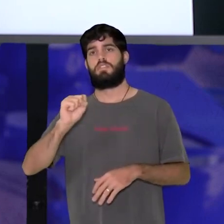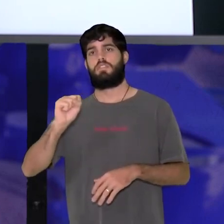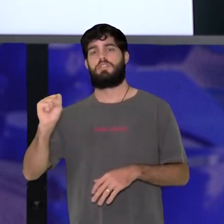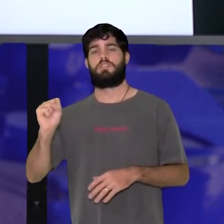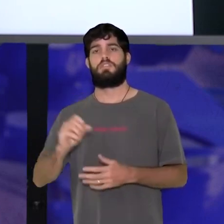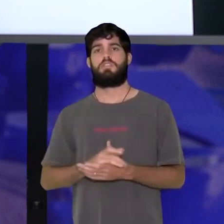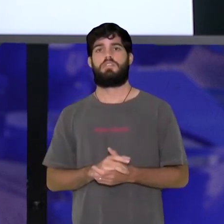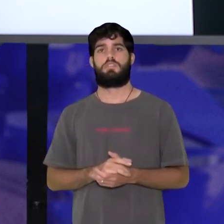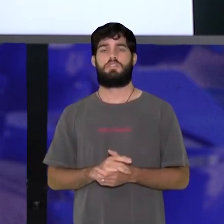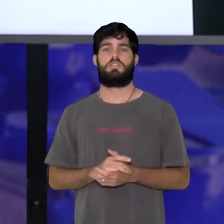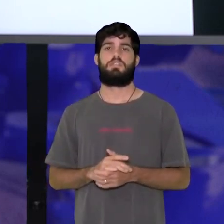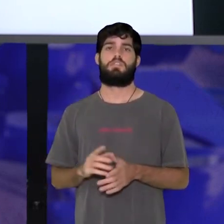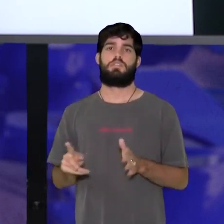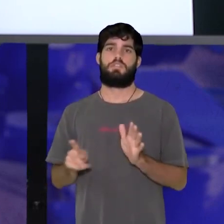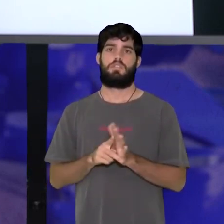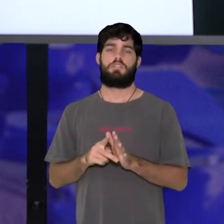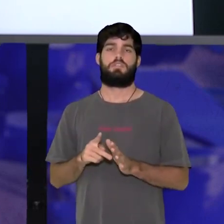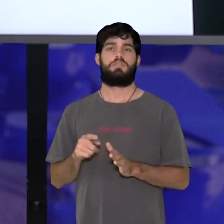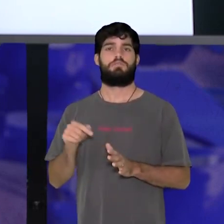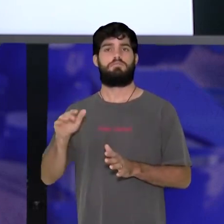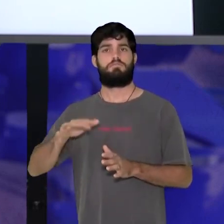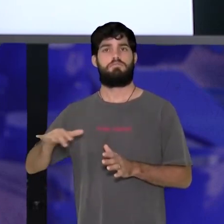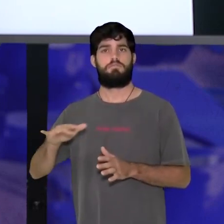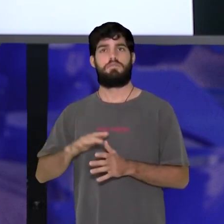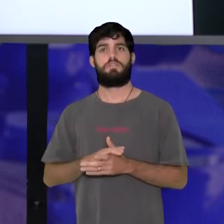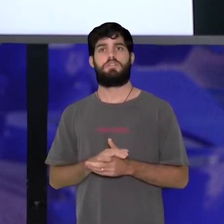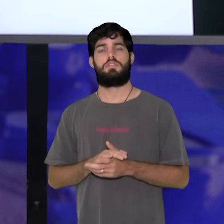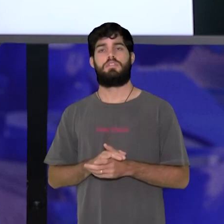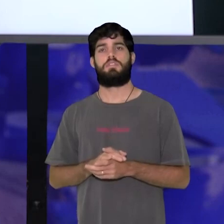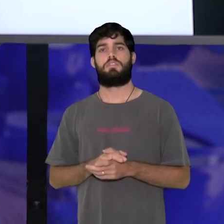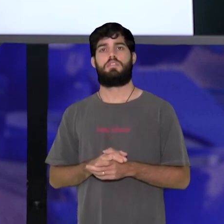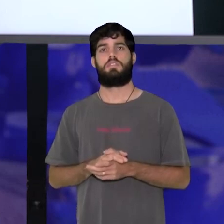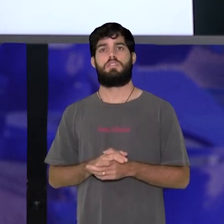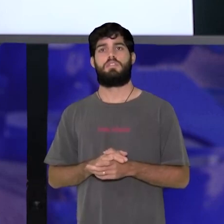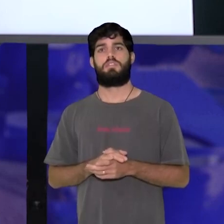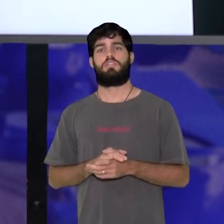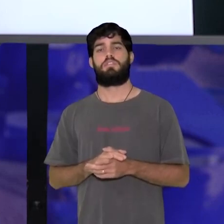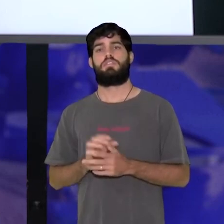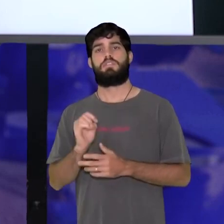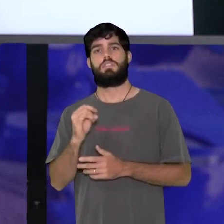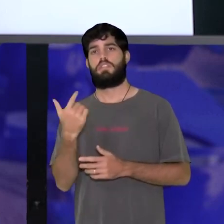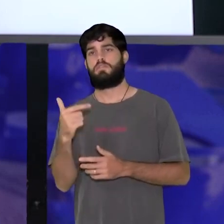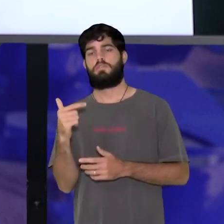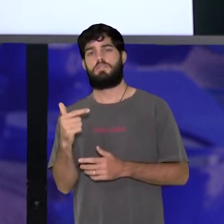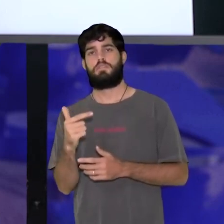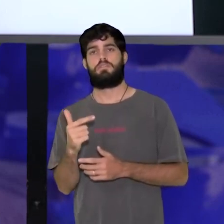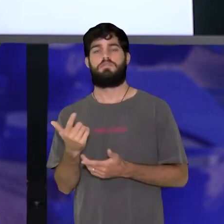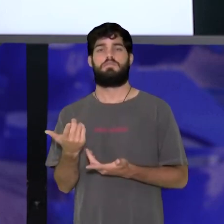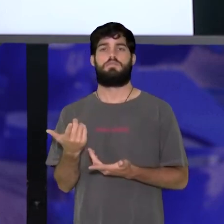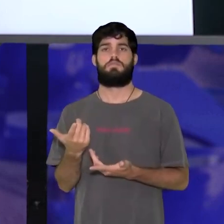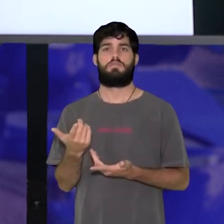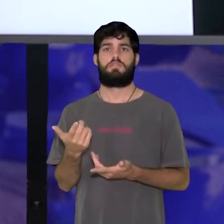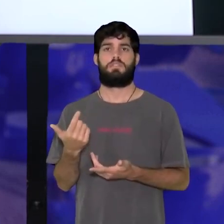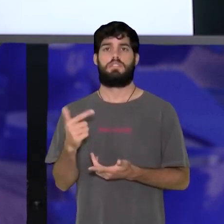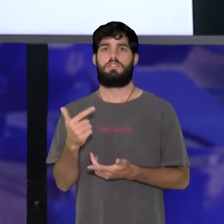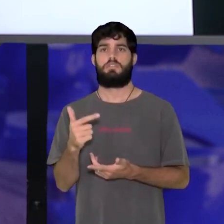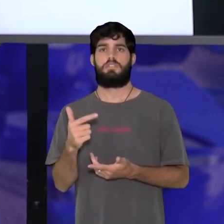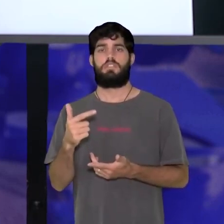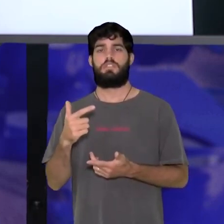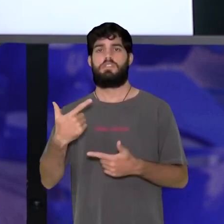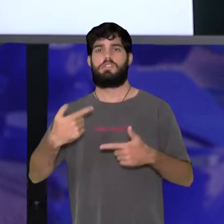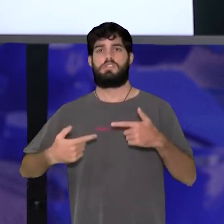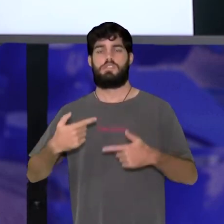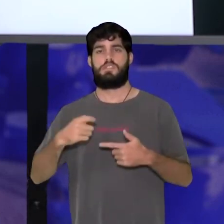do próprio socialismo, ao fim do bloco socialista. Se não há mais o socialismo, não há mais Guerra